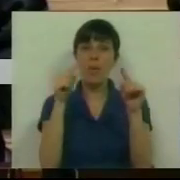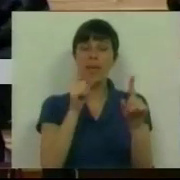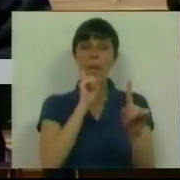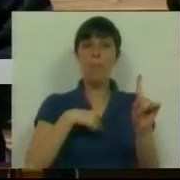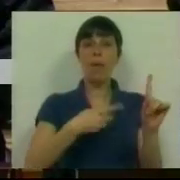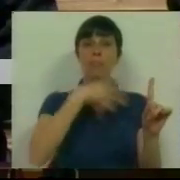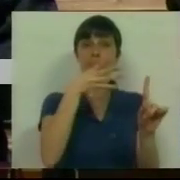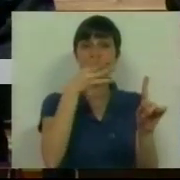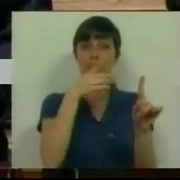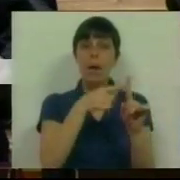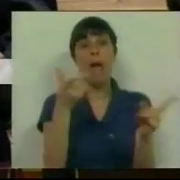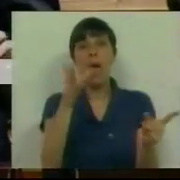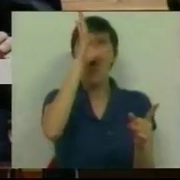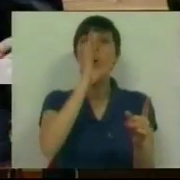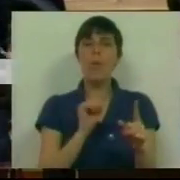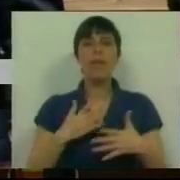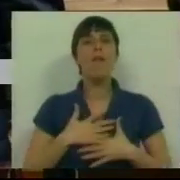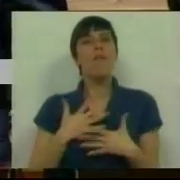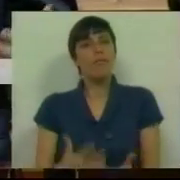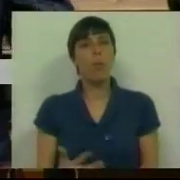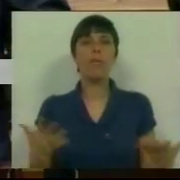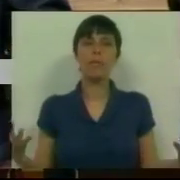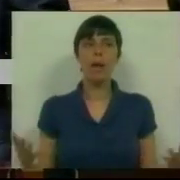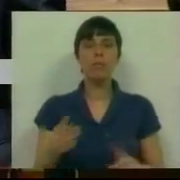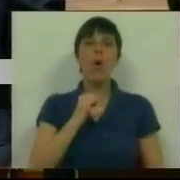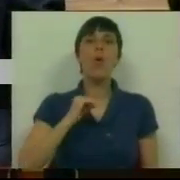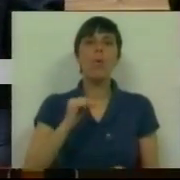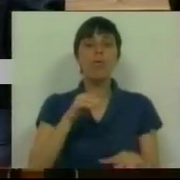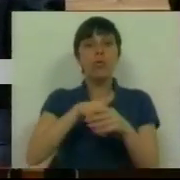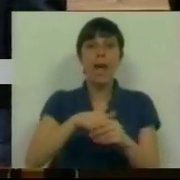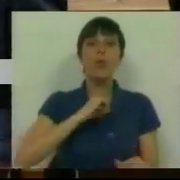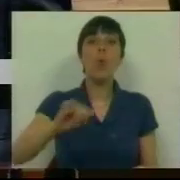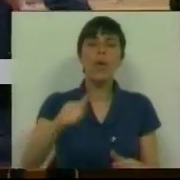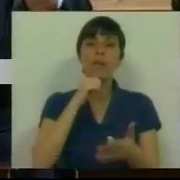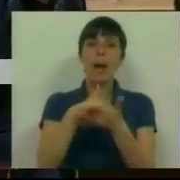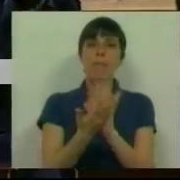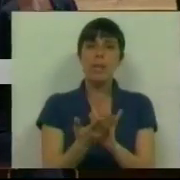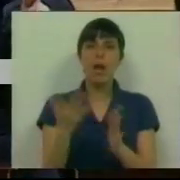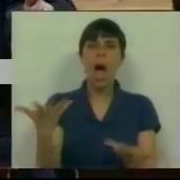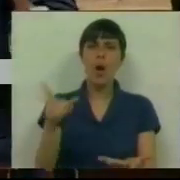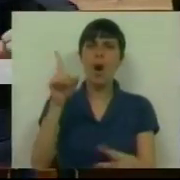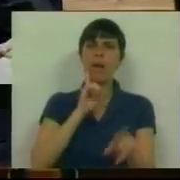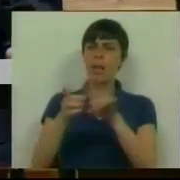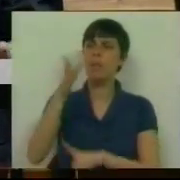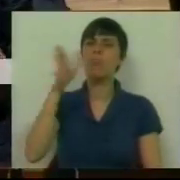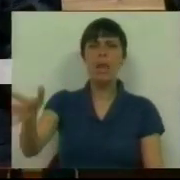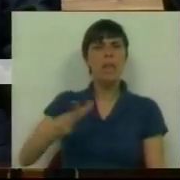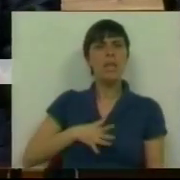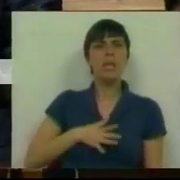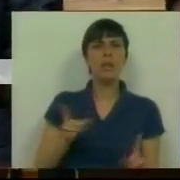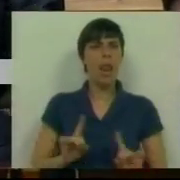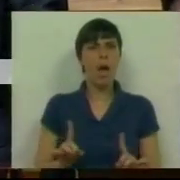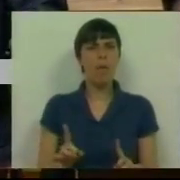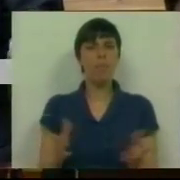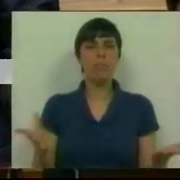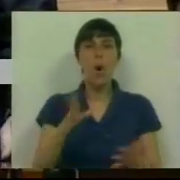dessas palavras era que o governo tinha votado, afinal, contra esta medida. Diz-nos a senhora deputada que assim não